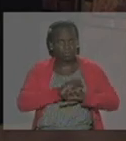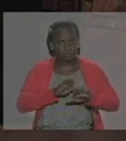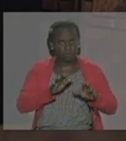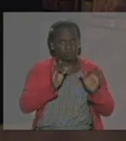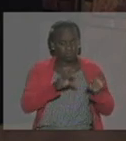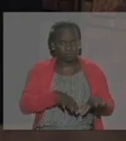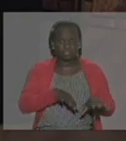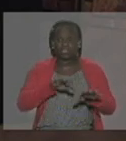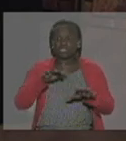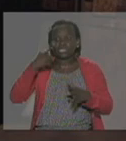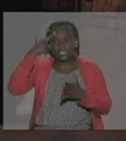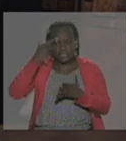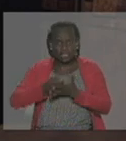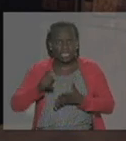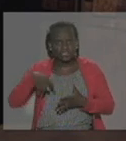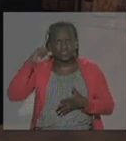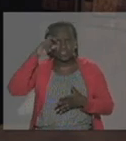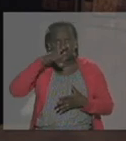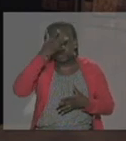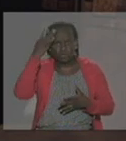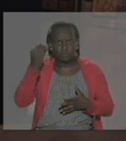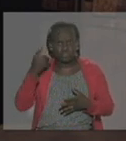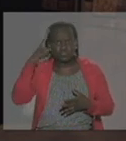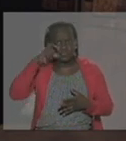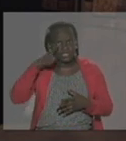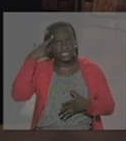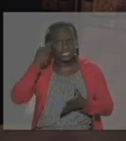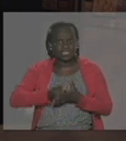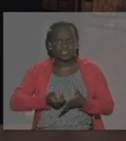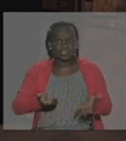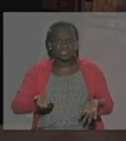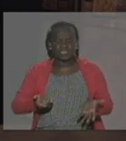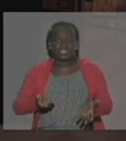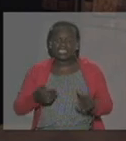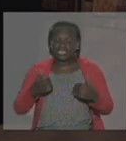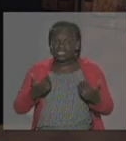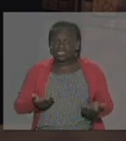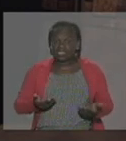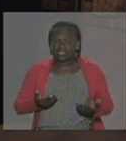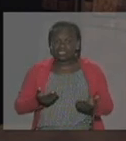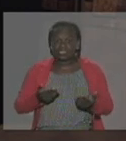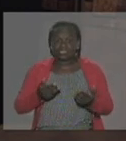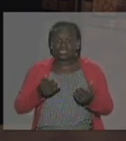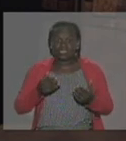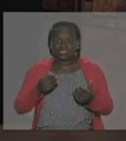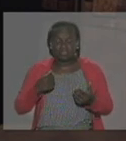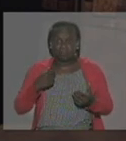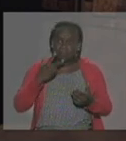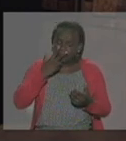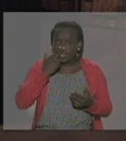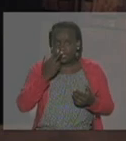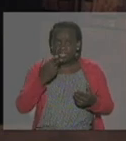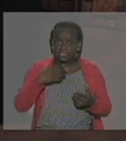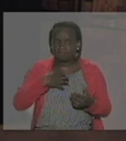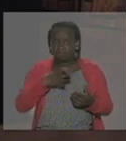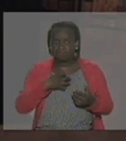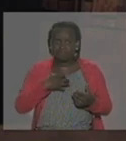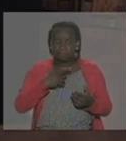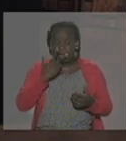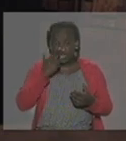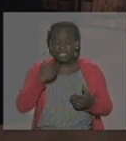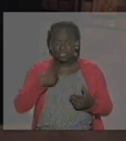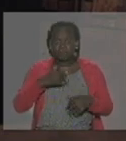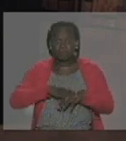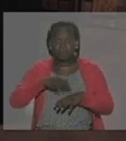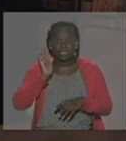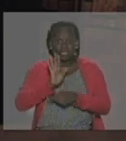jornal que tomar decisão é muito difícil para muita gente então a impressão que eu tenho da minha